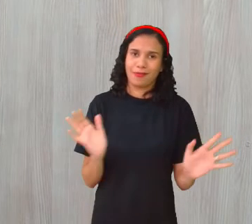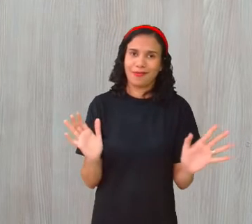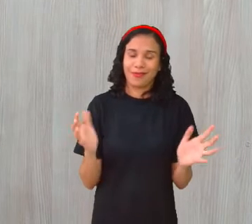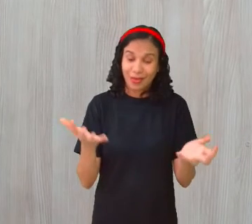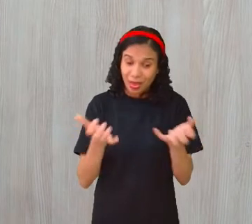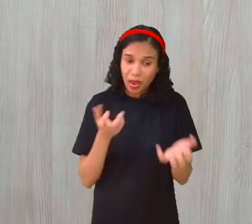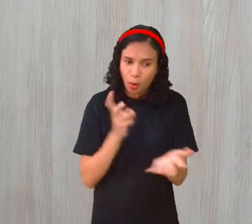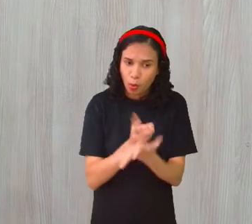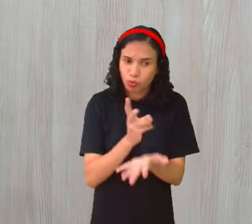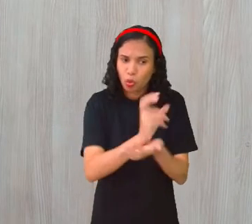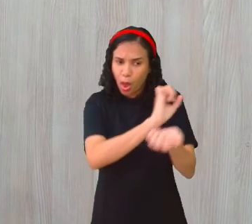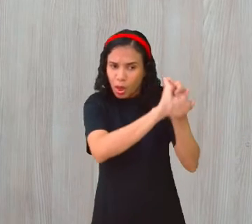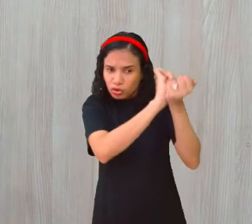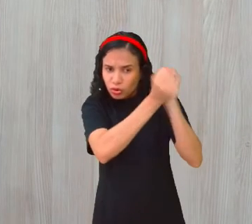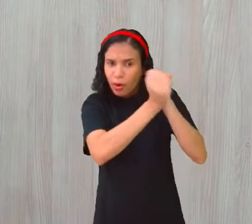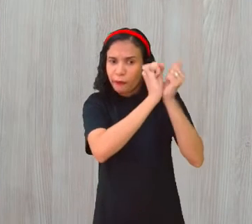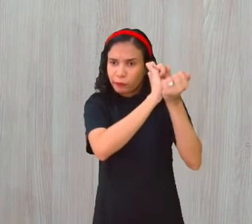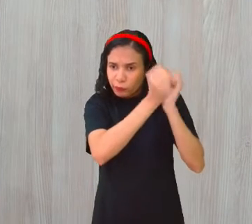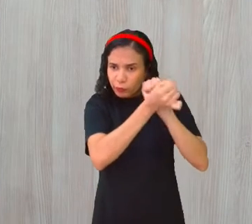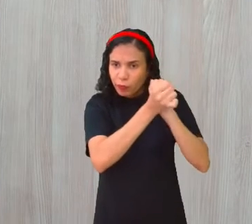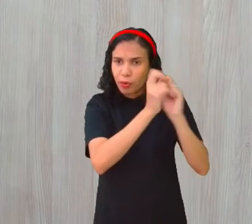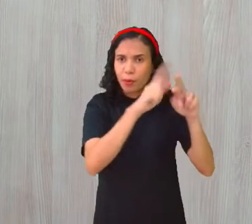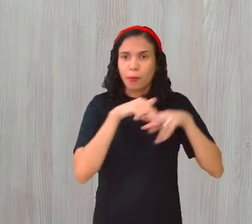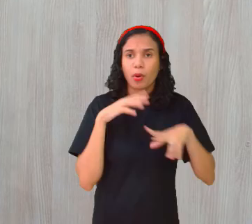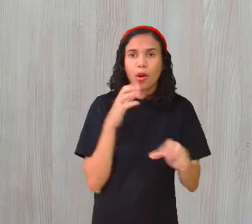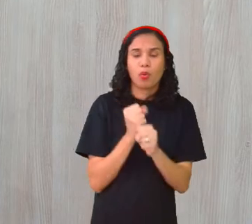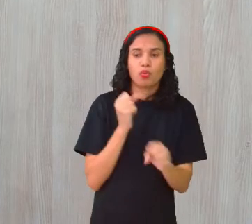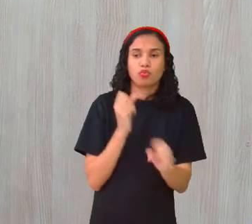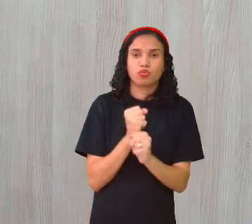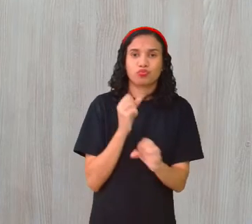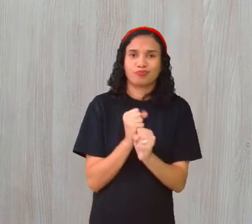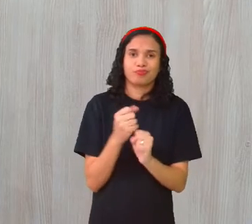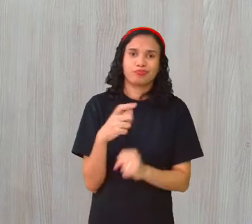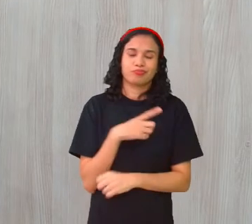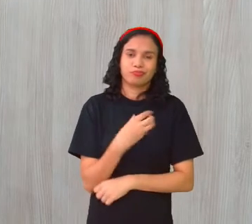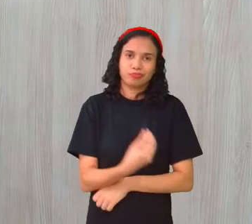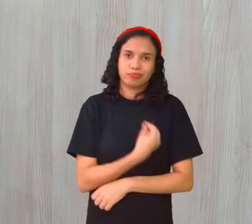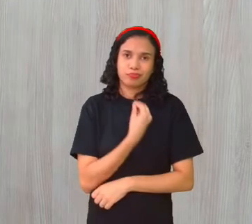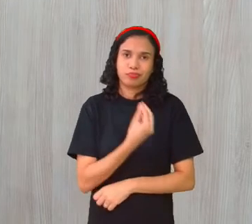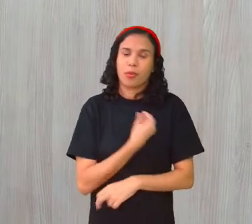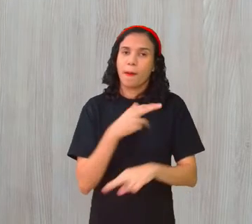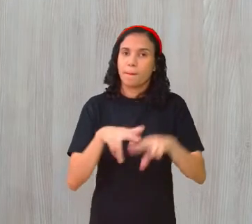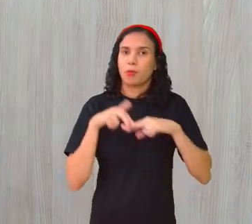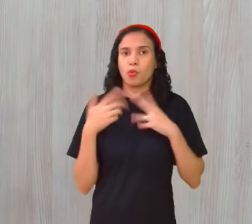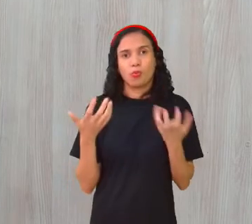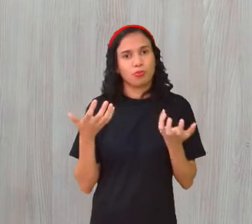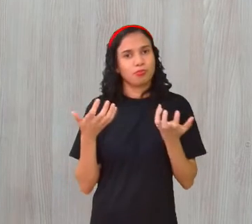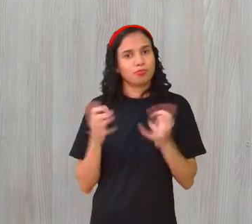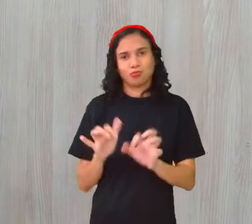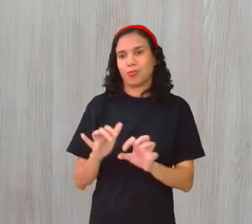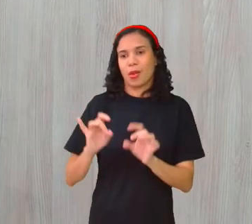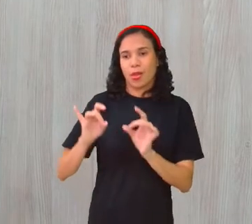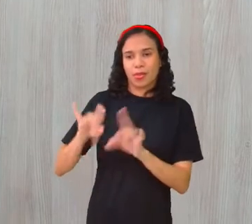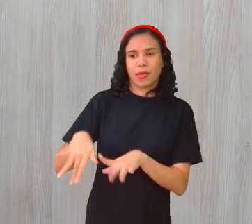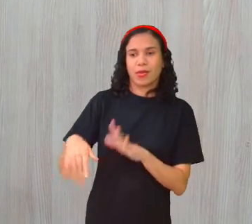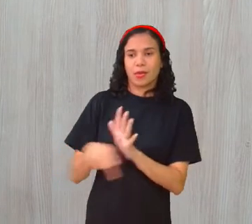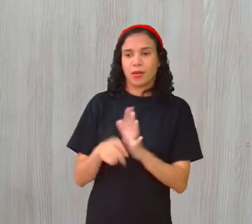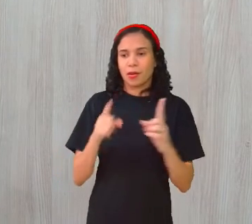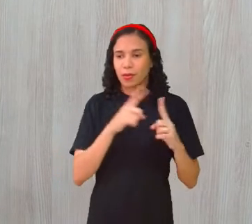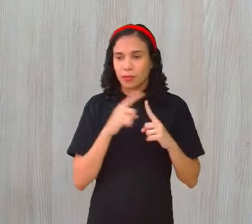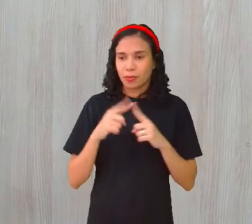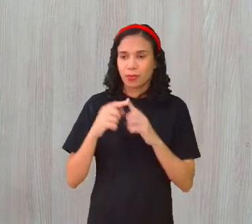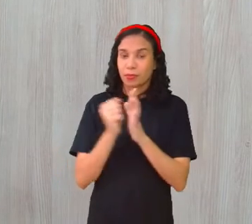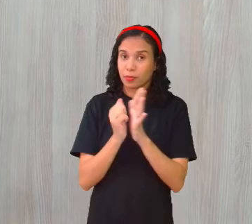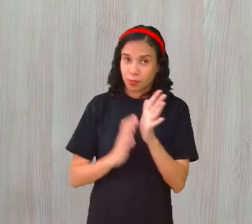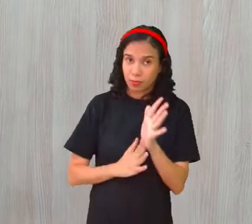desses trabalhadores, porque estavam lucrando com aquilo, né? Com aquela situação. Então eles não queriam se desprender daquele tipo de